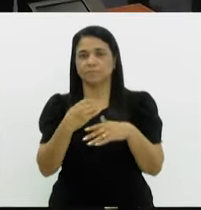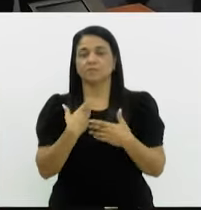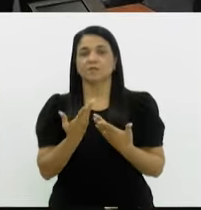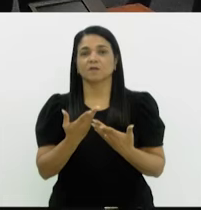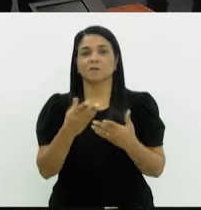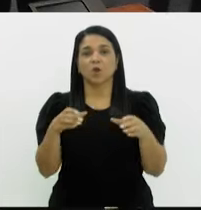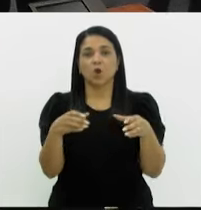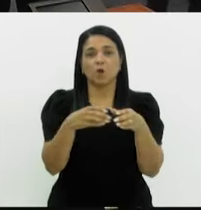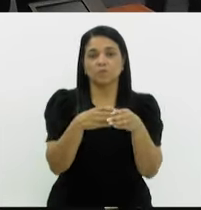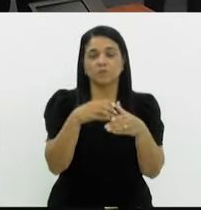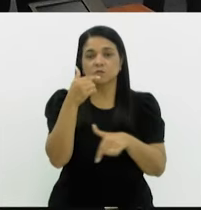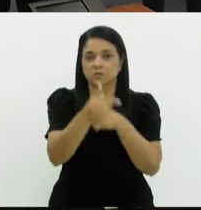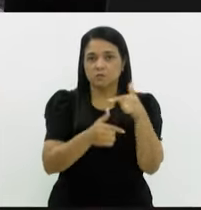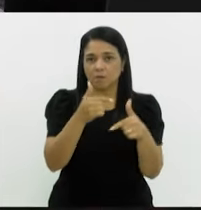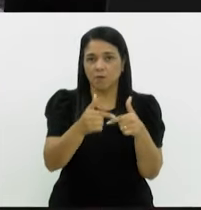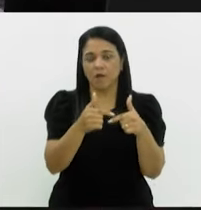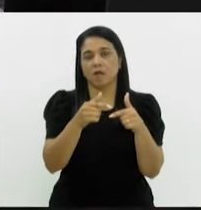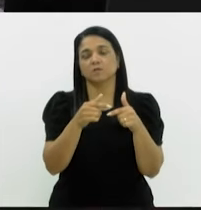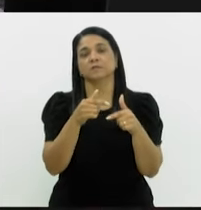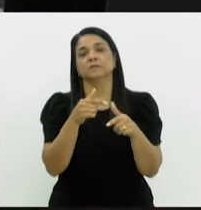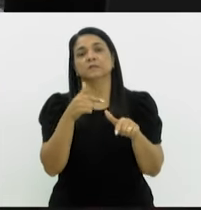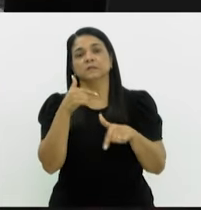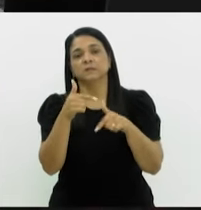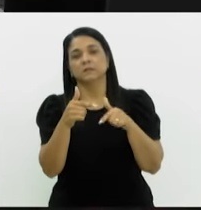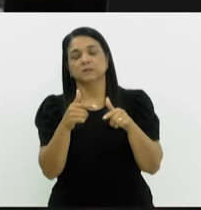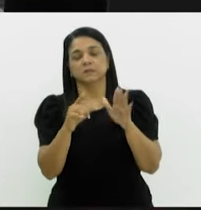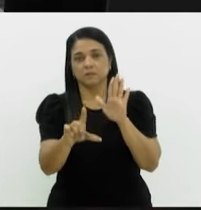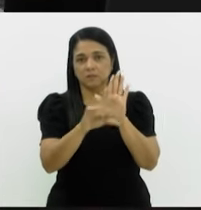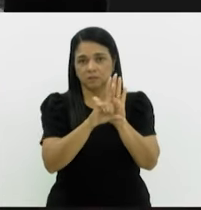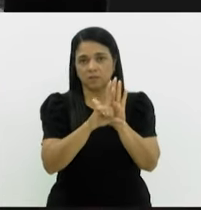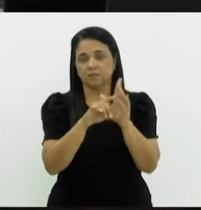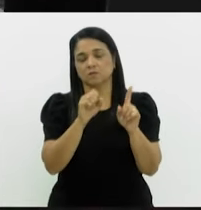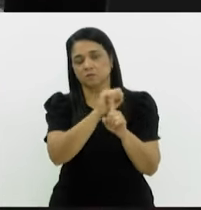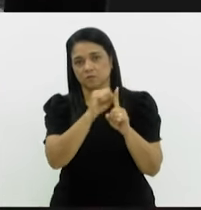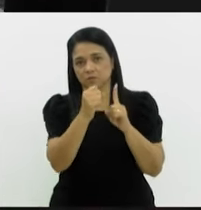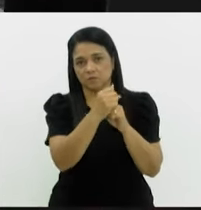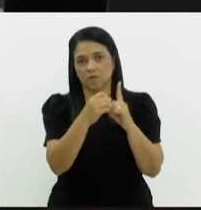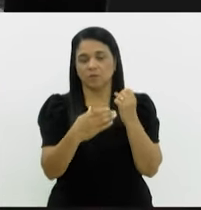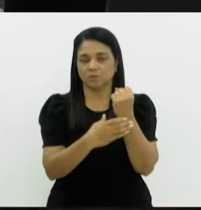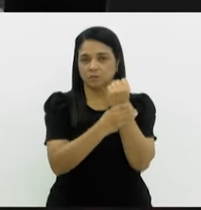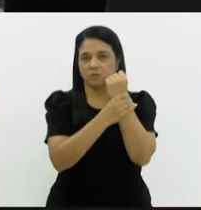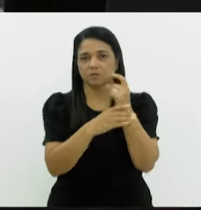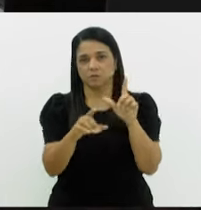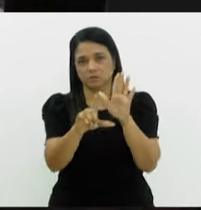Pela Comissão de Trabalho, Legislação Social e Seguridade Social, deputada Dani Balbi.